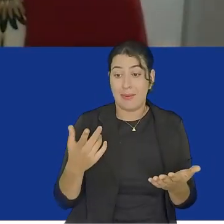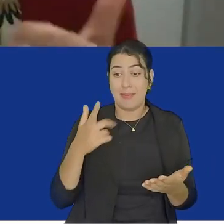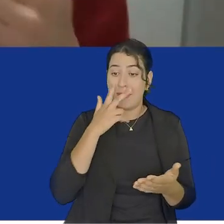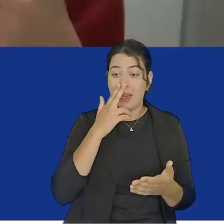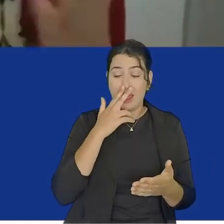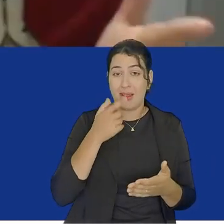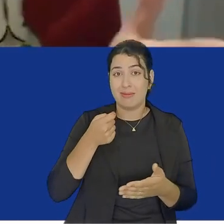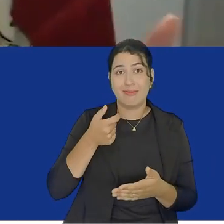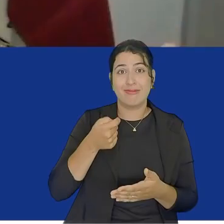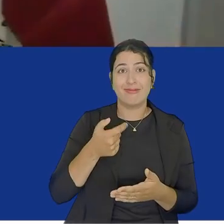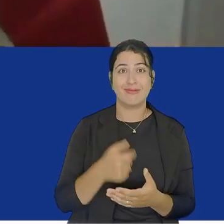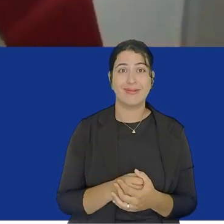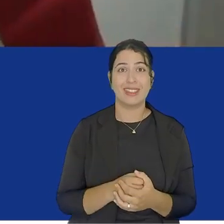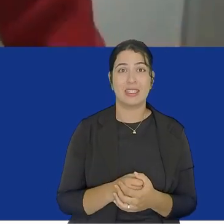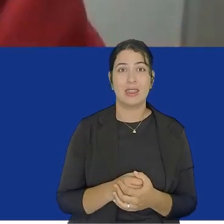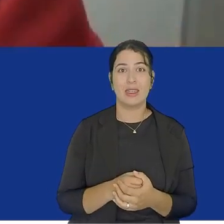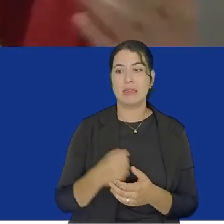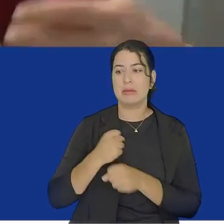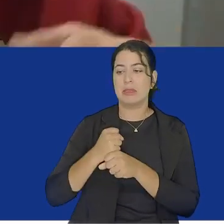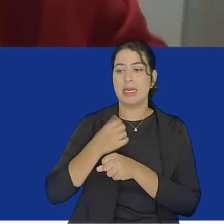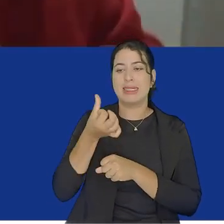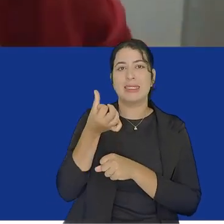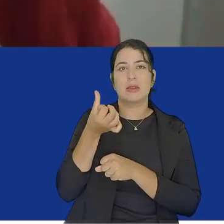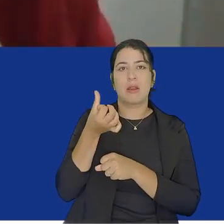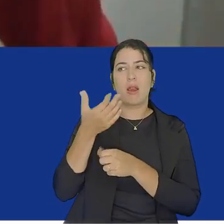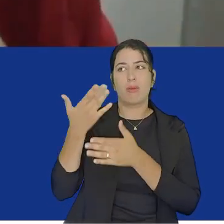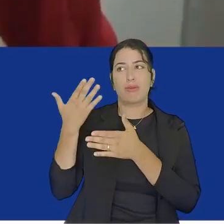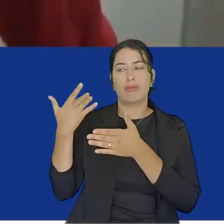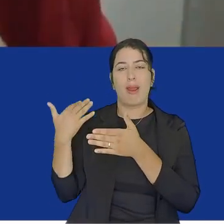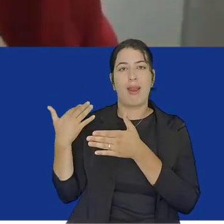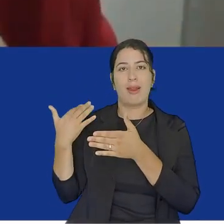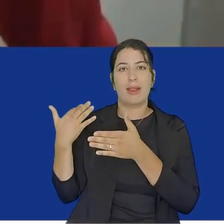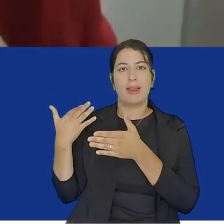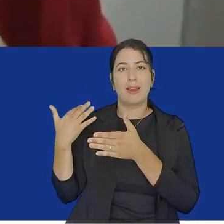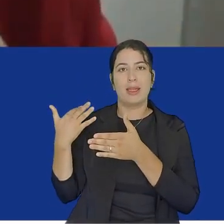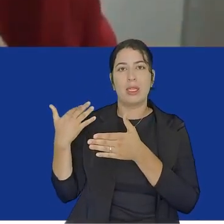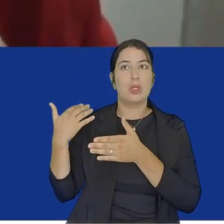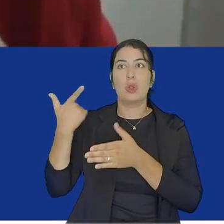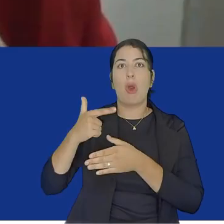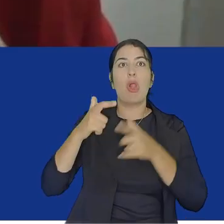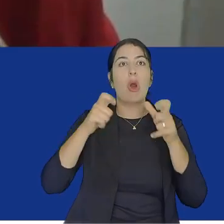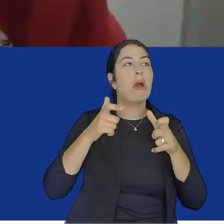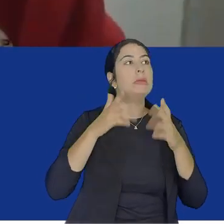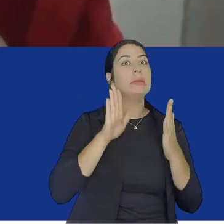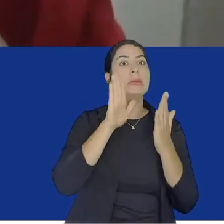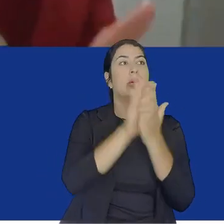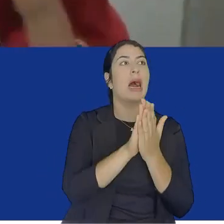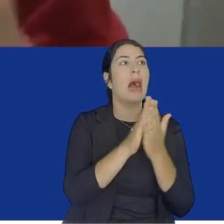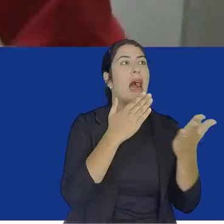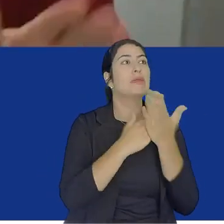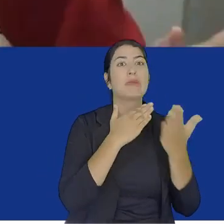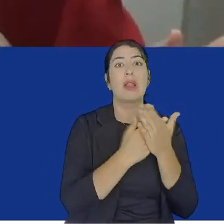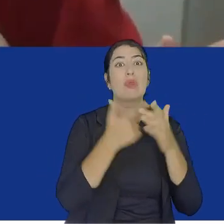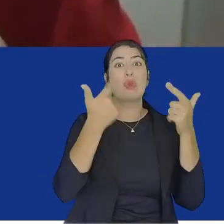6 anos atrás não tinha nem para onde você ir. Nem adiantava ir para a ouvidoria, porque a ouvidoria falou, não, isso não é para o meu de quem é, também não sei,